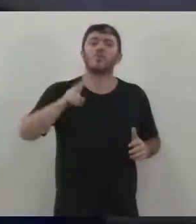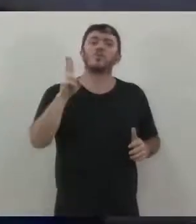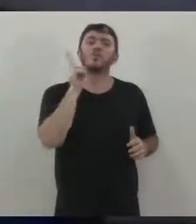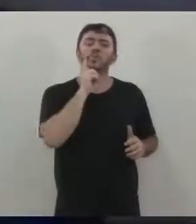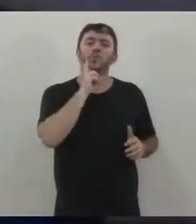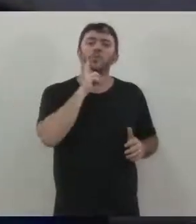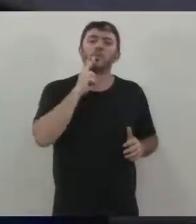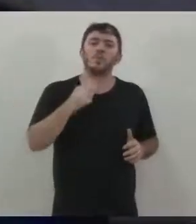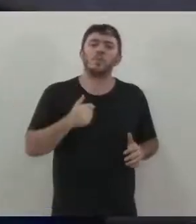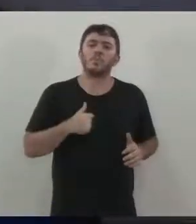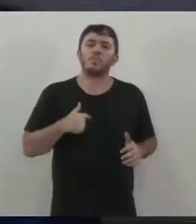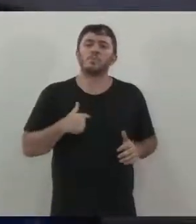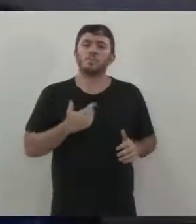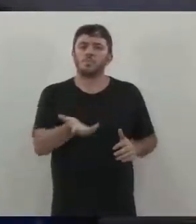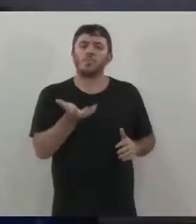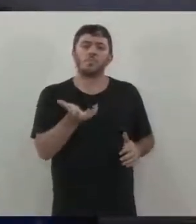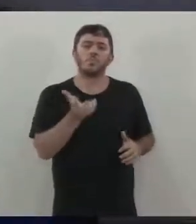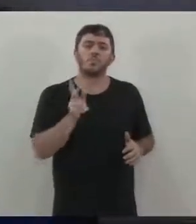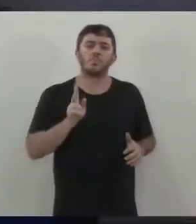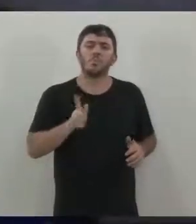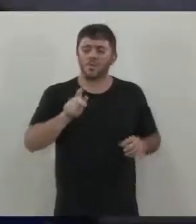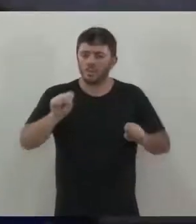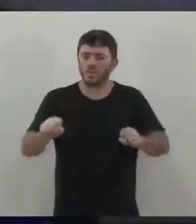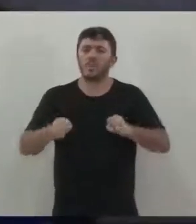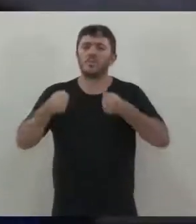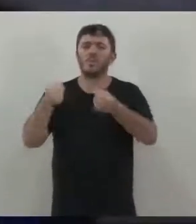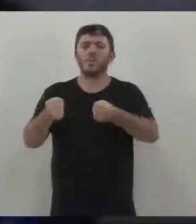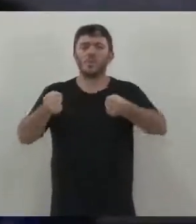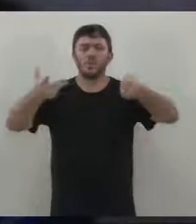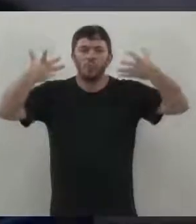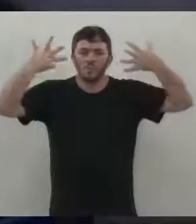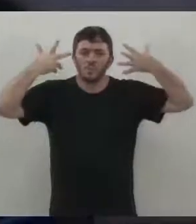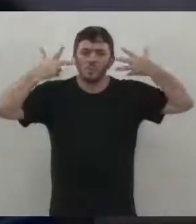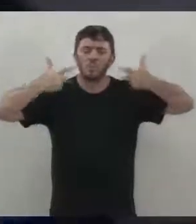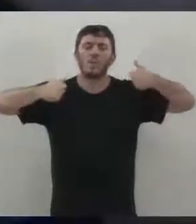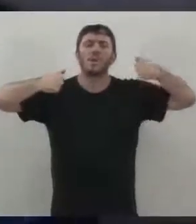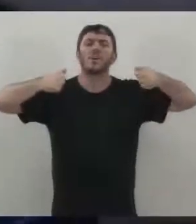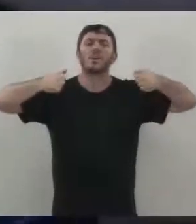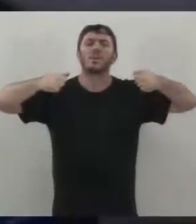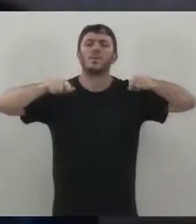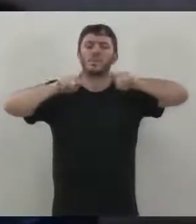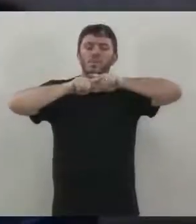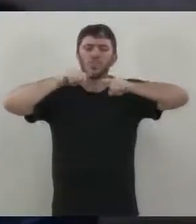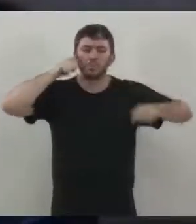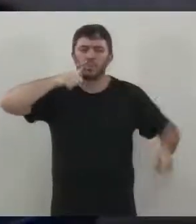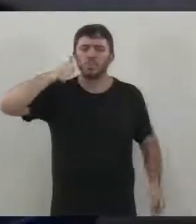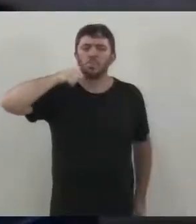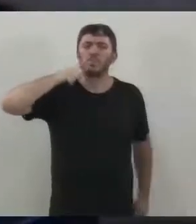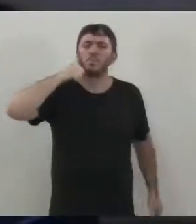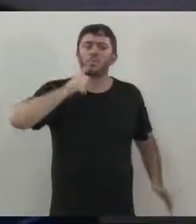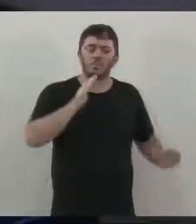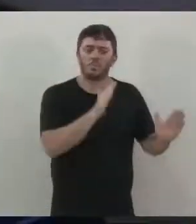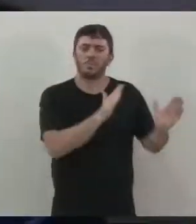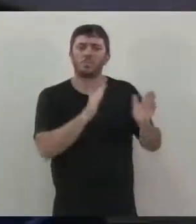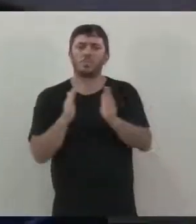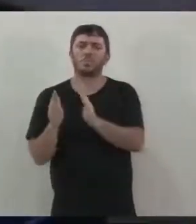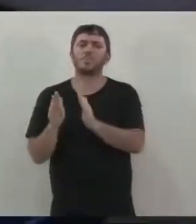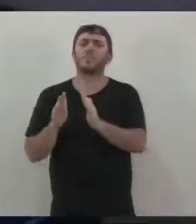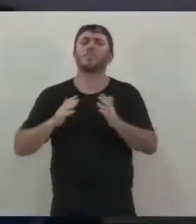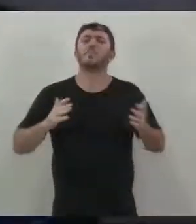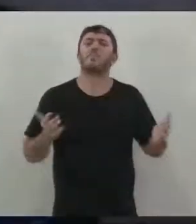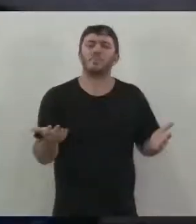continuar agindo, defendendo não só os animais, como as mulheres, e outras pautas aí que muito